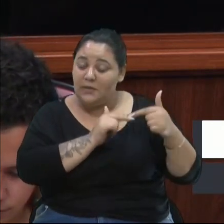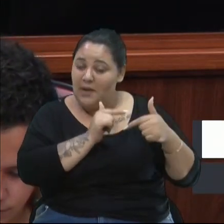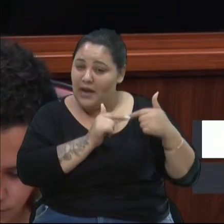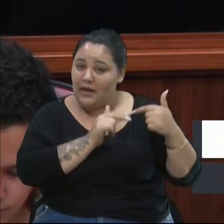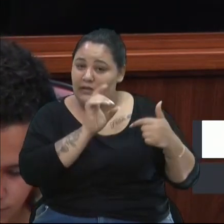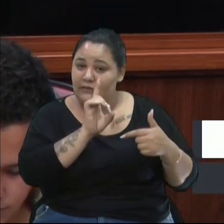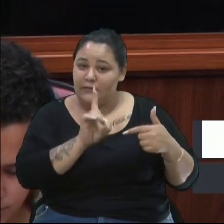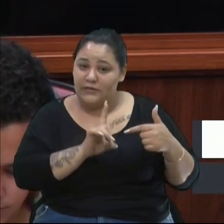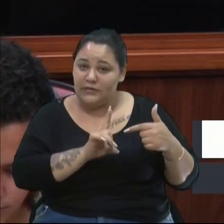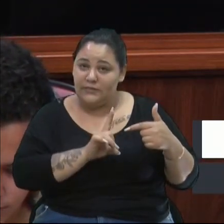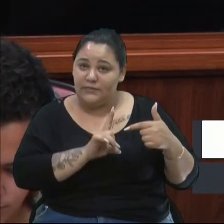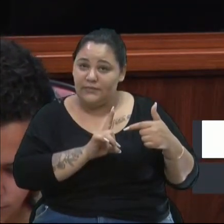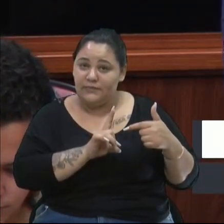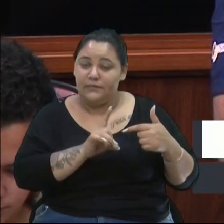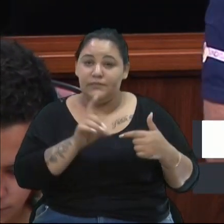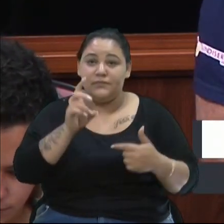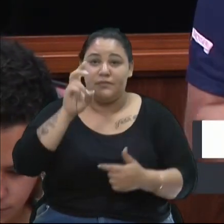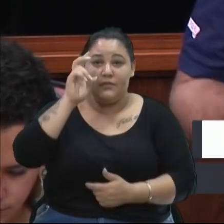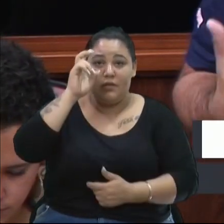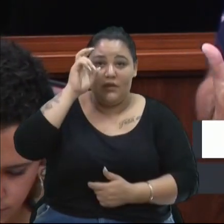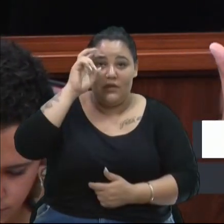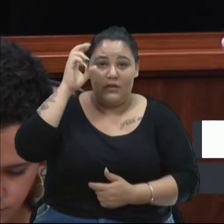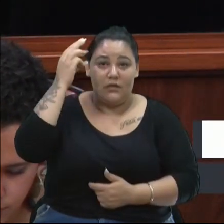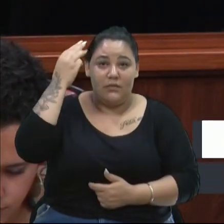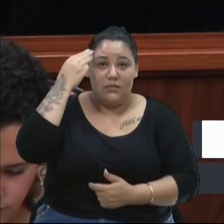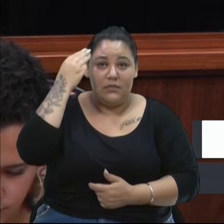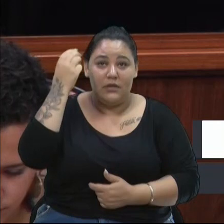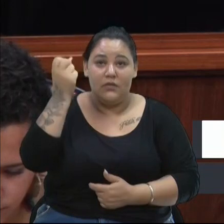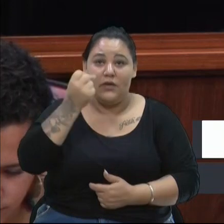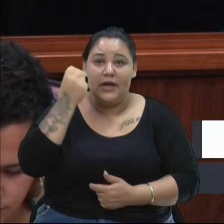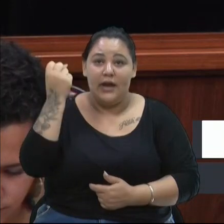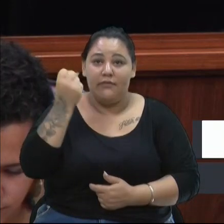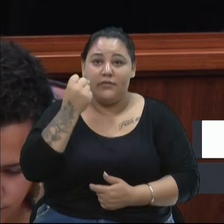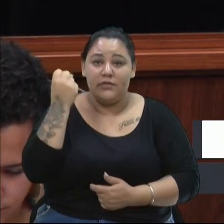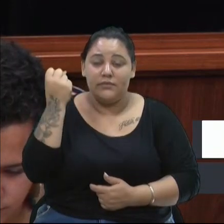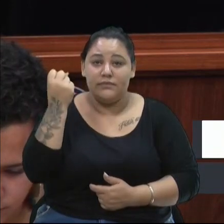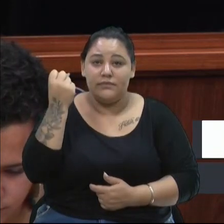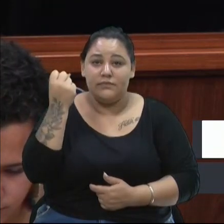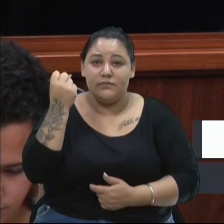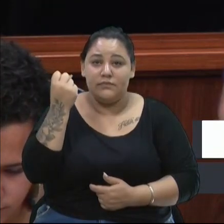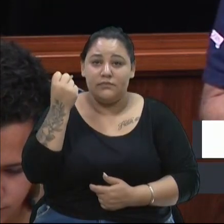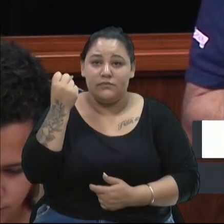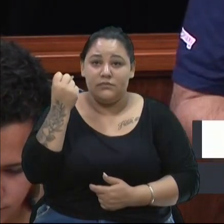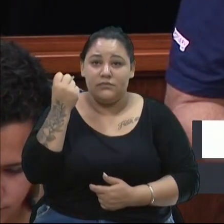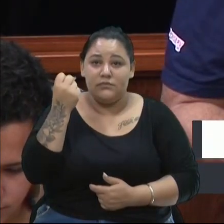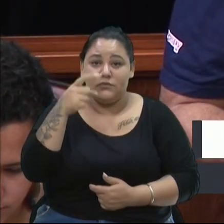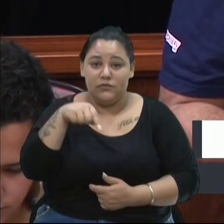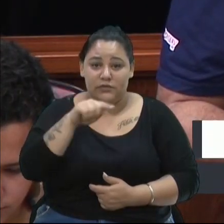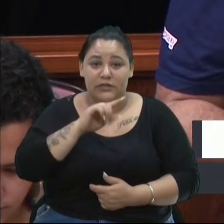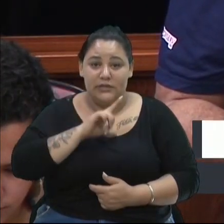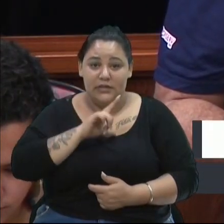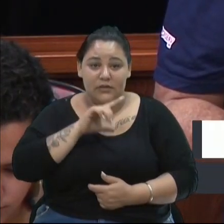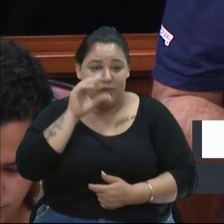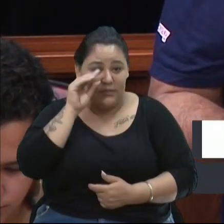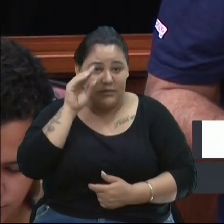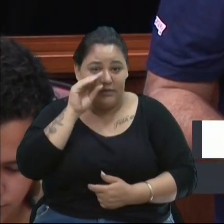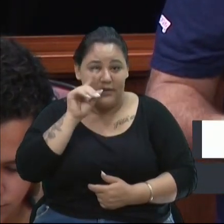suprime deficiência intelectual, mental ou grave. Gente, vocês têm noção do que é isso?